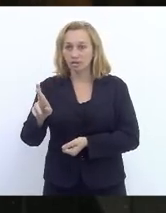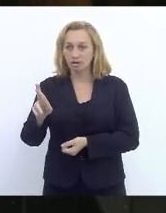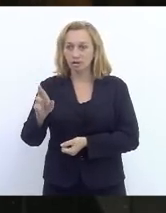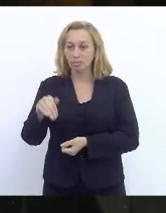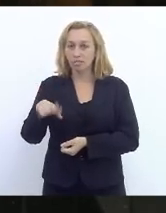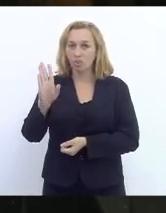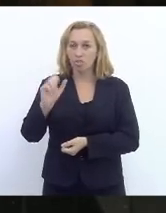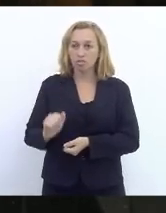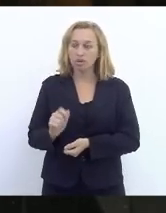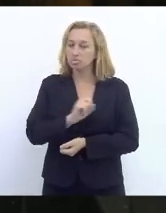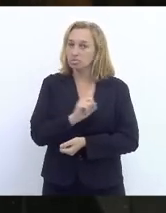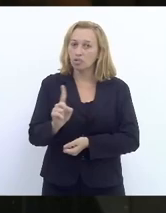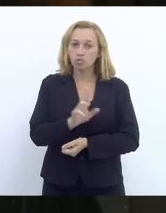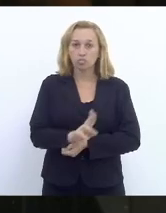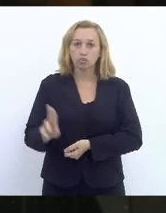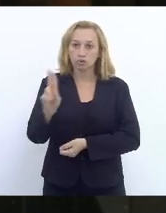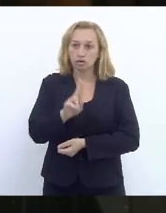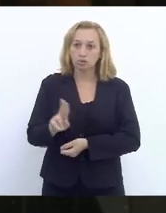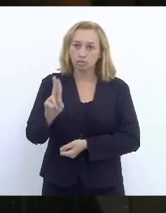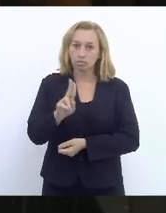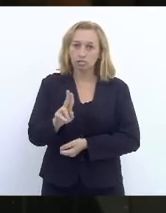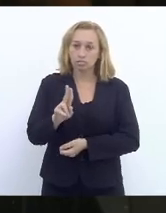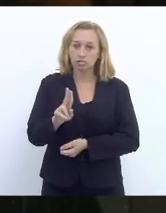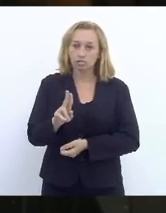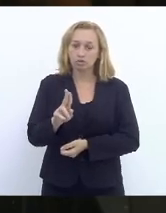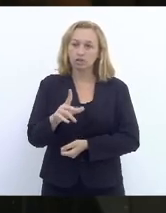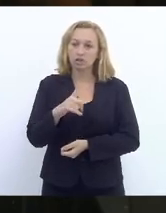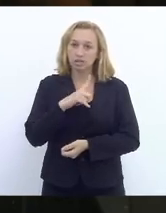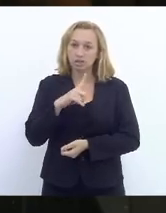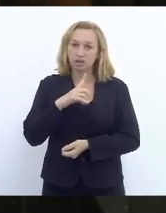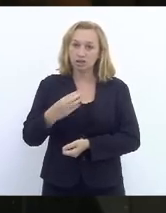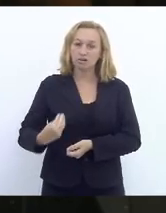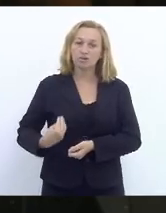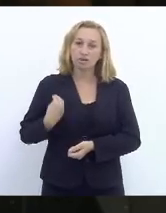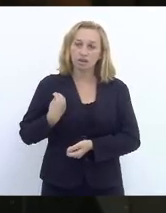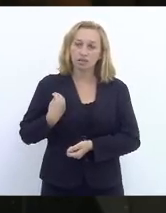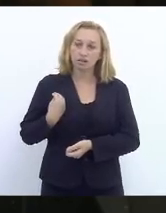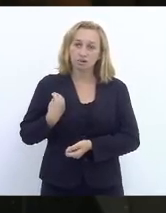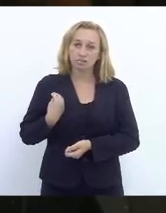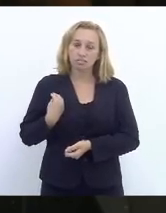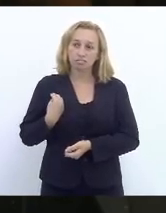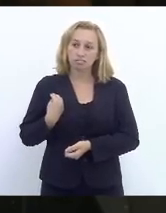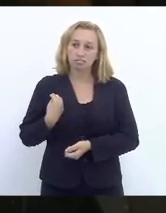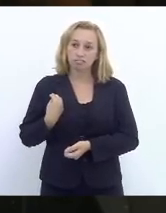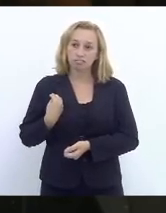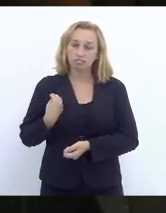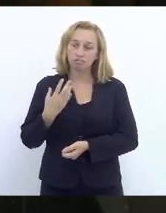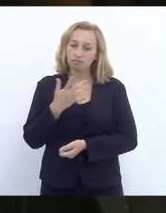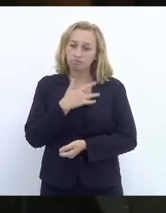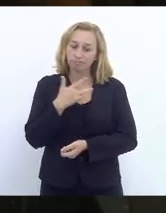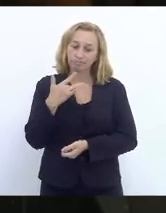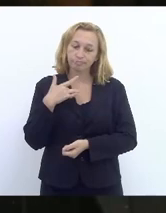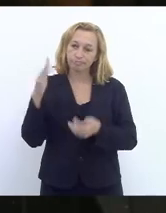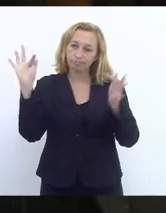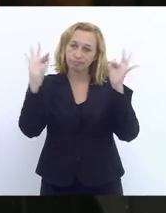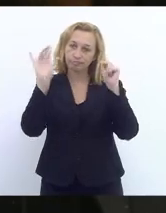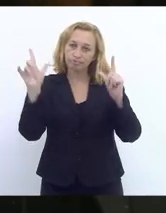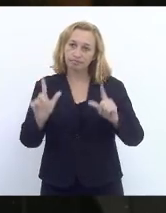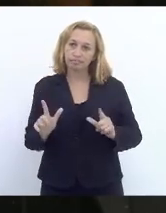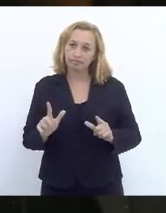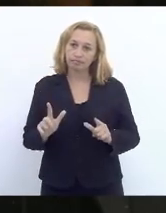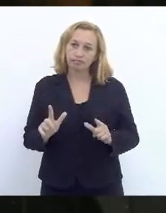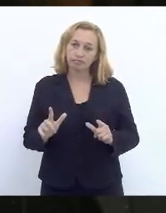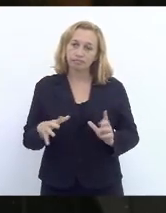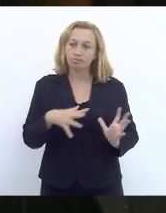utilizado para que sobe vida e com saúde felicidade